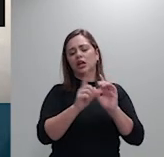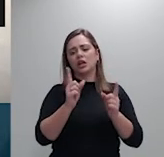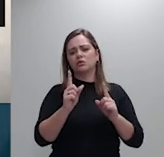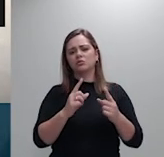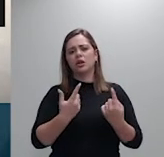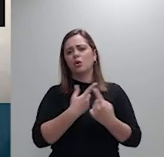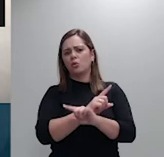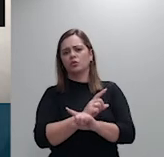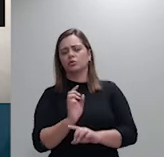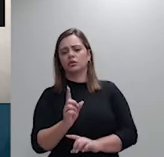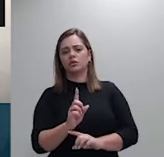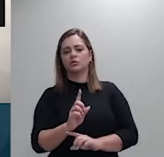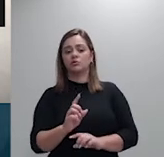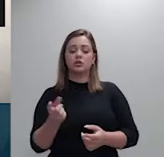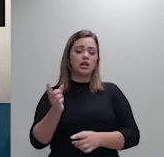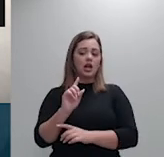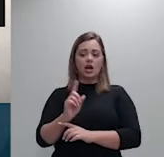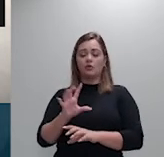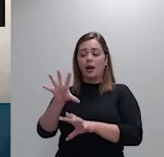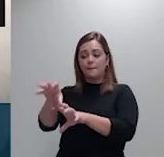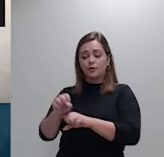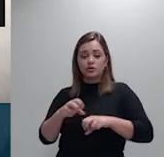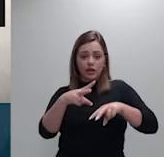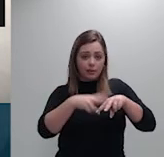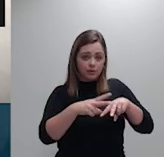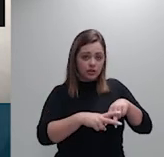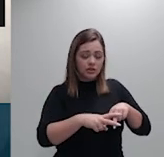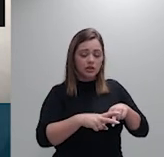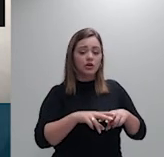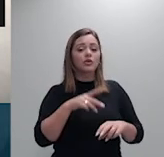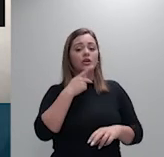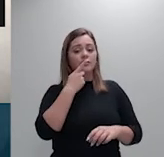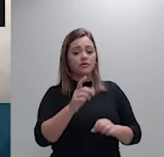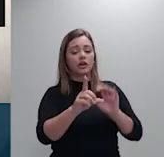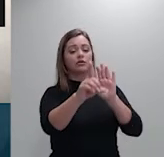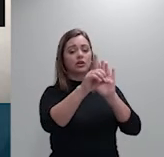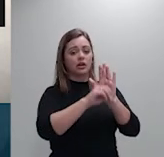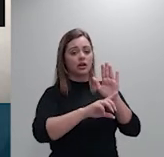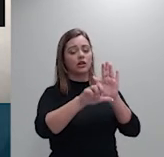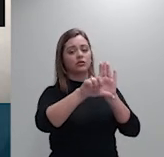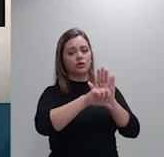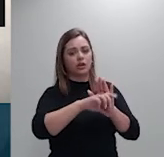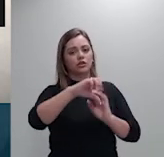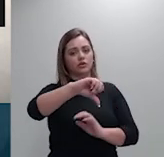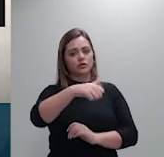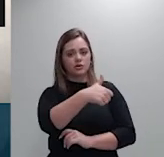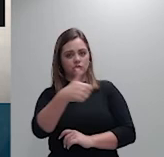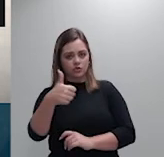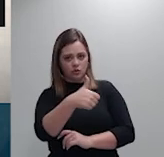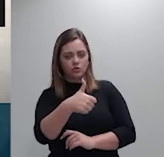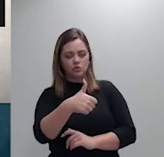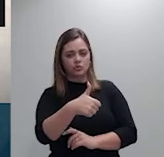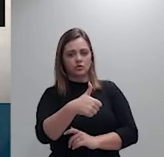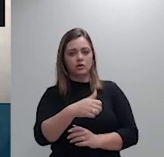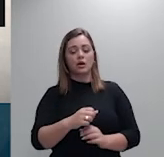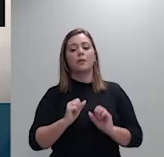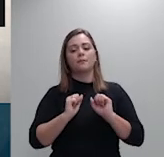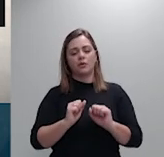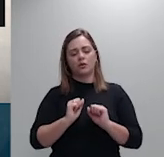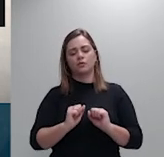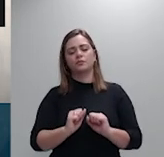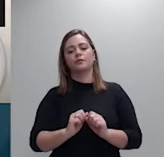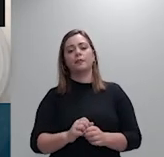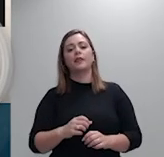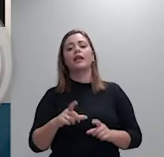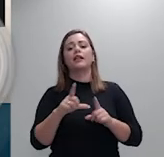contestação após o cumprimento da ordem de busca e apreensão também não oferece risco aos princípios do contraditório e da ampla defesa,